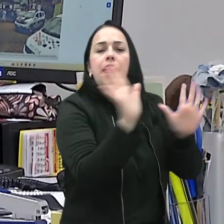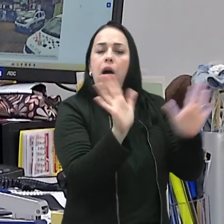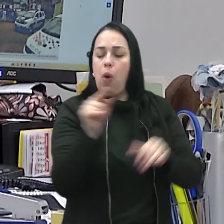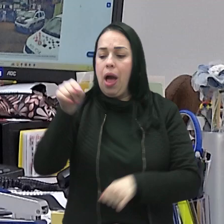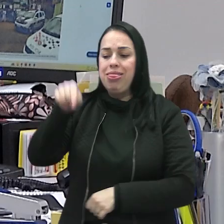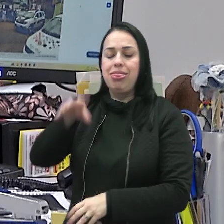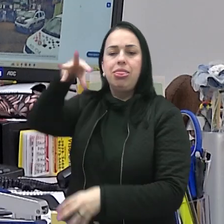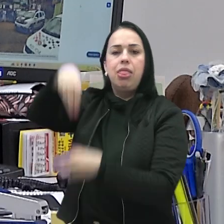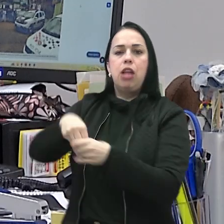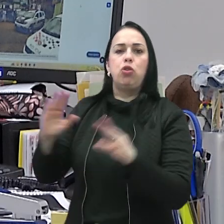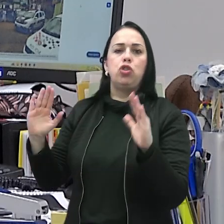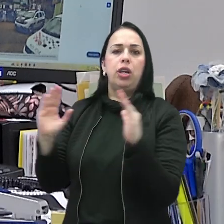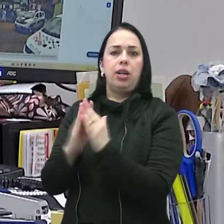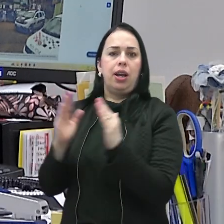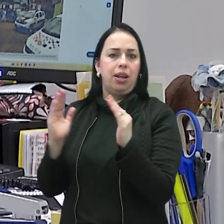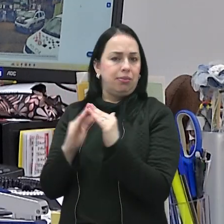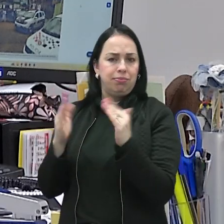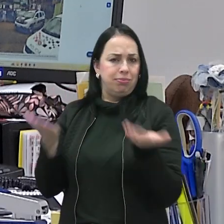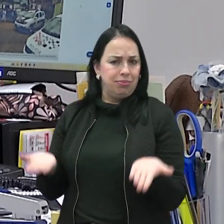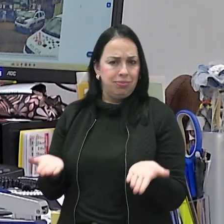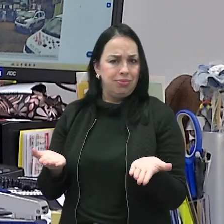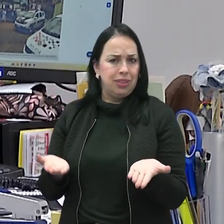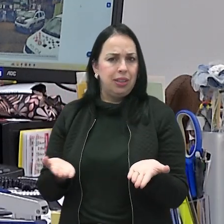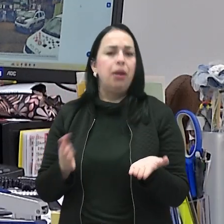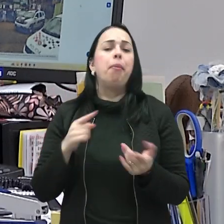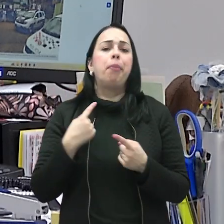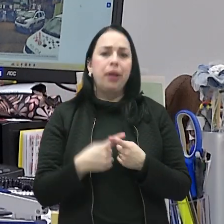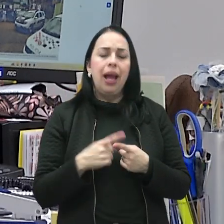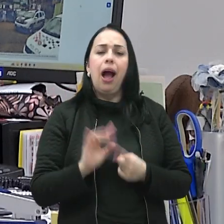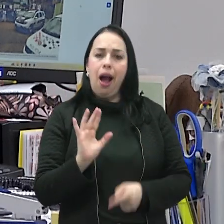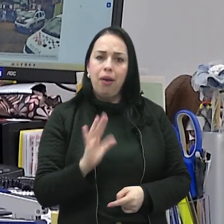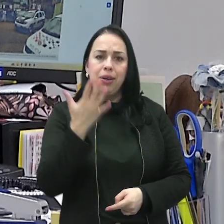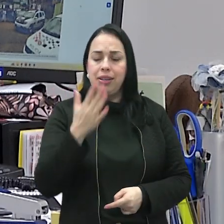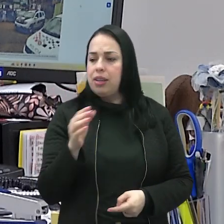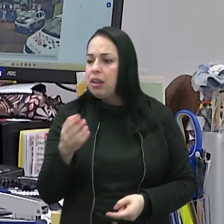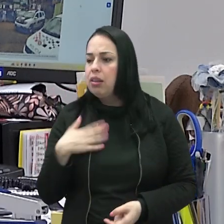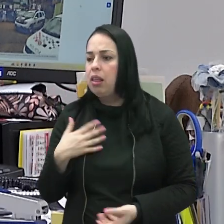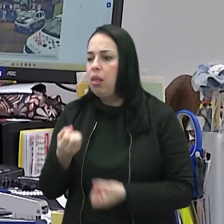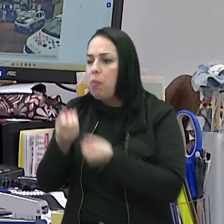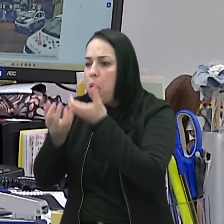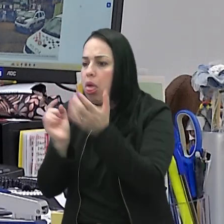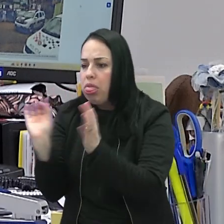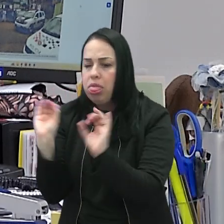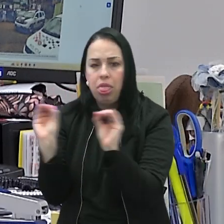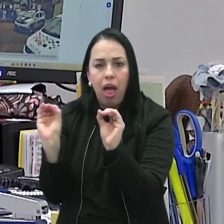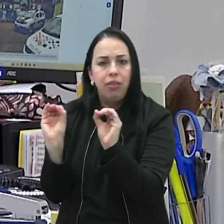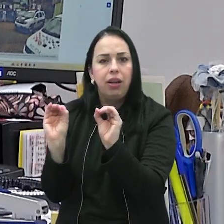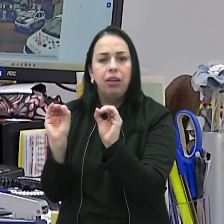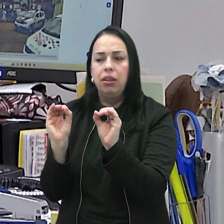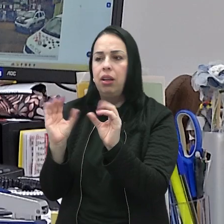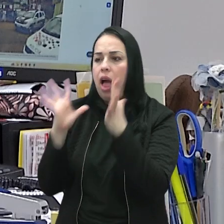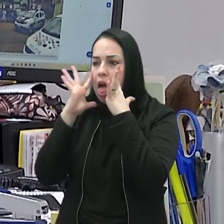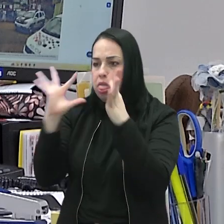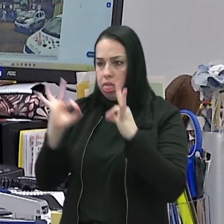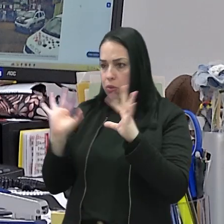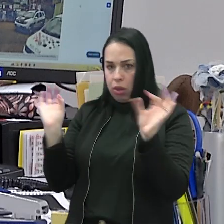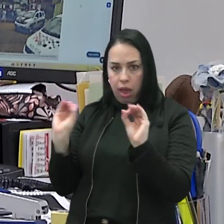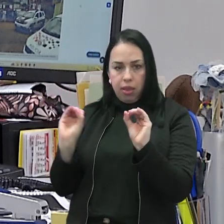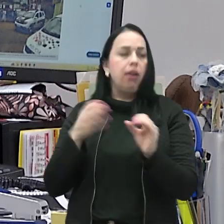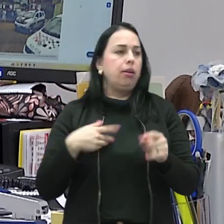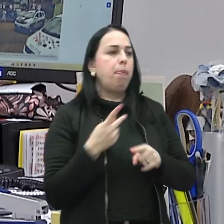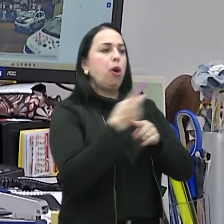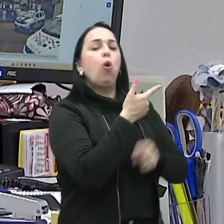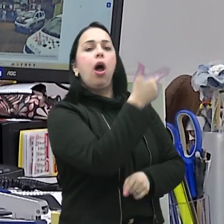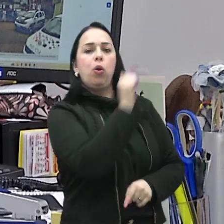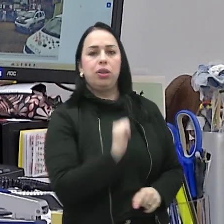precisar buscar meios para poder satisfazer as suas ansiedades, porque é isso que os meninos fazem. Quando não tem ninguém que escuta em casa, quando